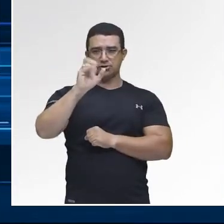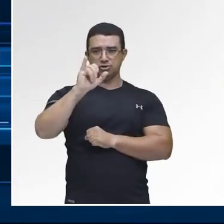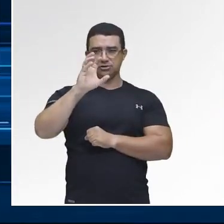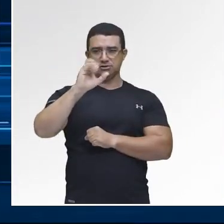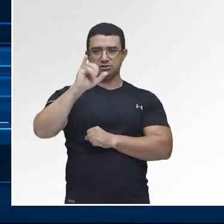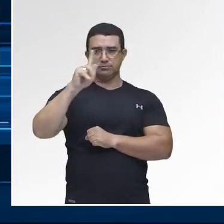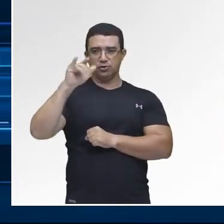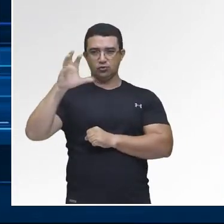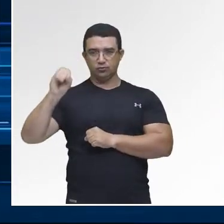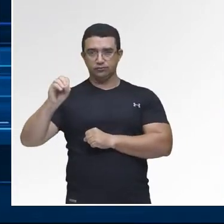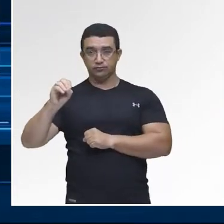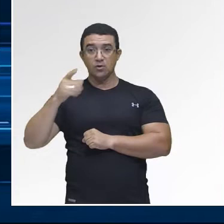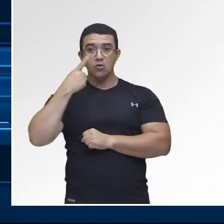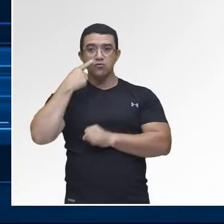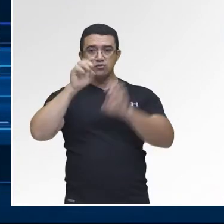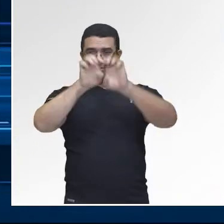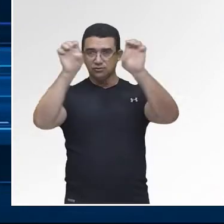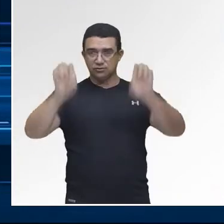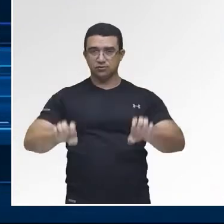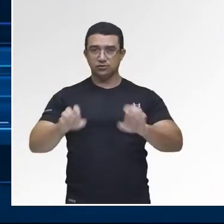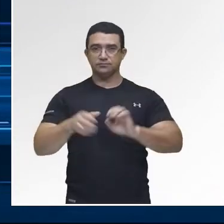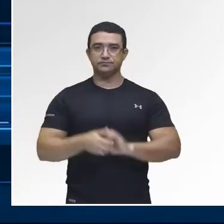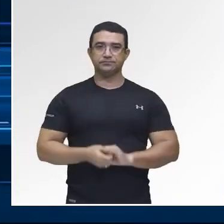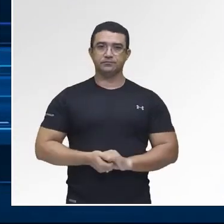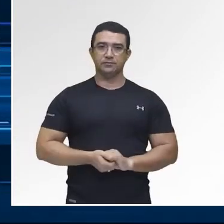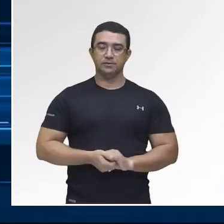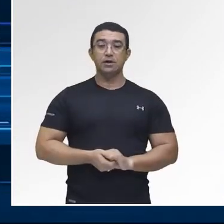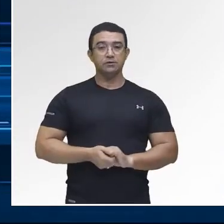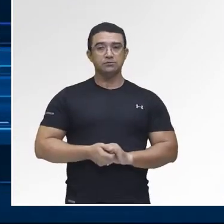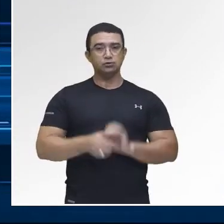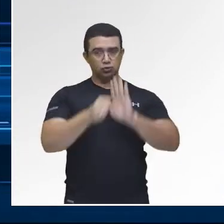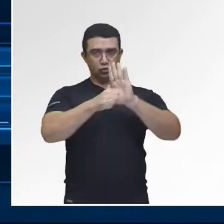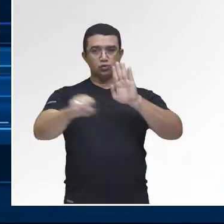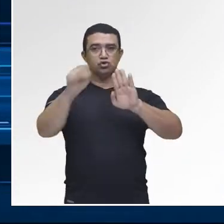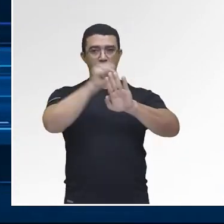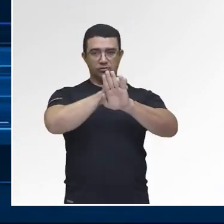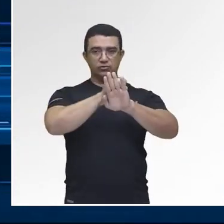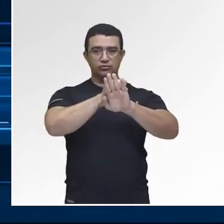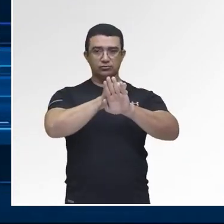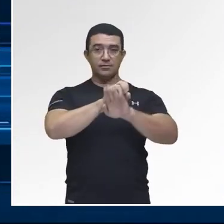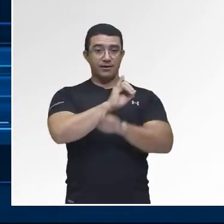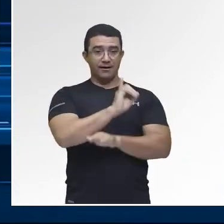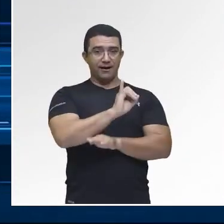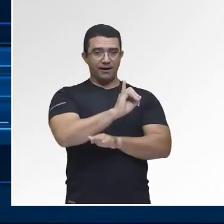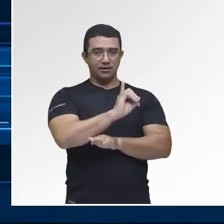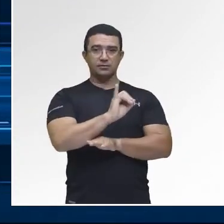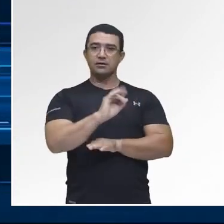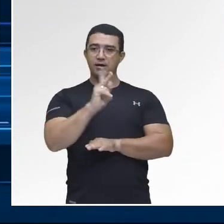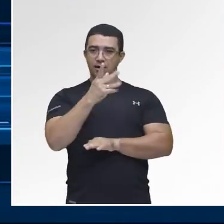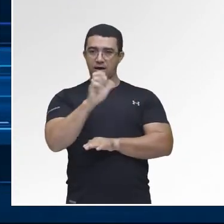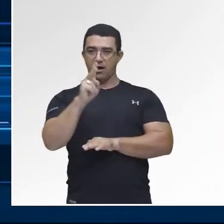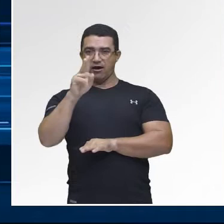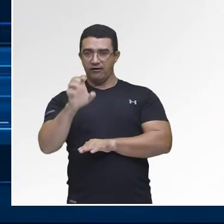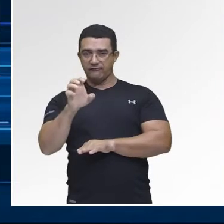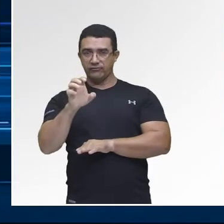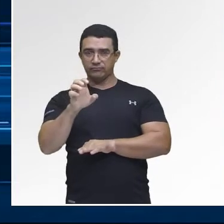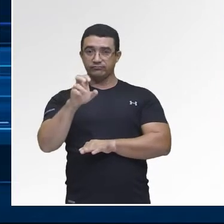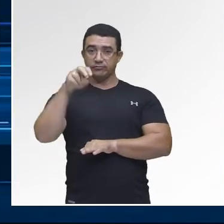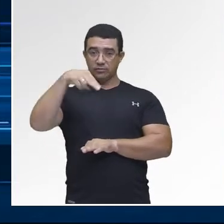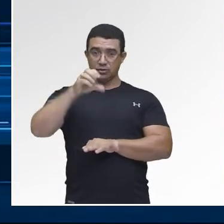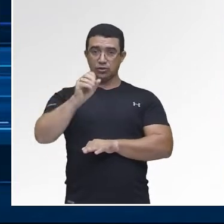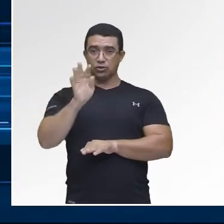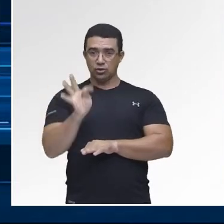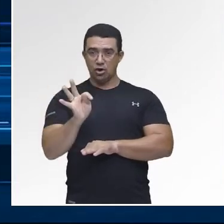só a estrutura. Eu tenho então aqui, acompanhe, sujeito, I, have, not. O not